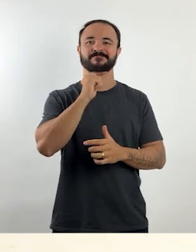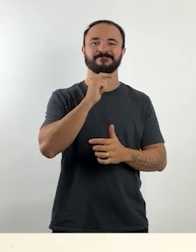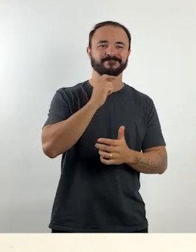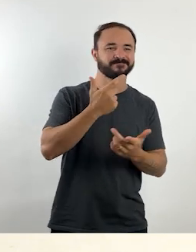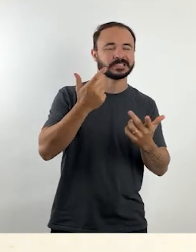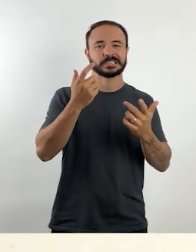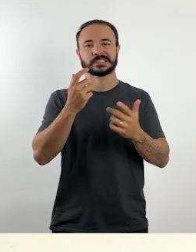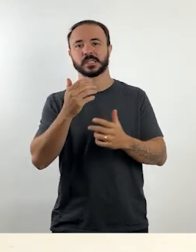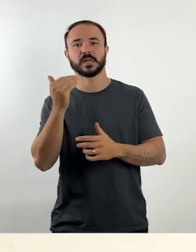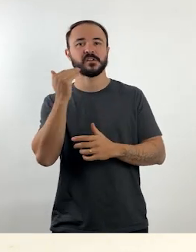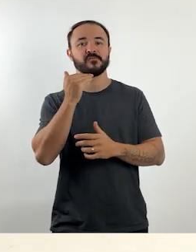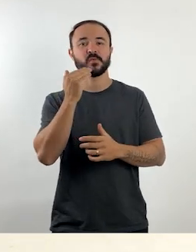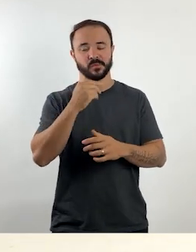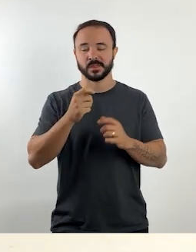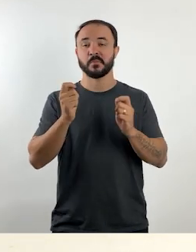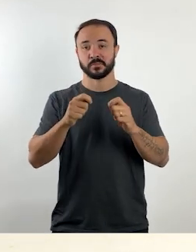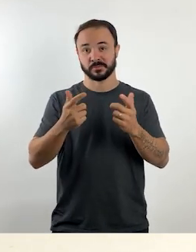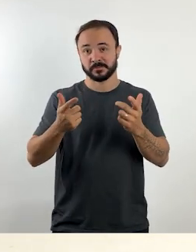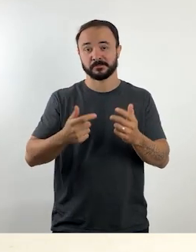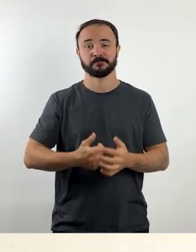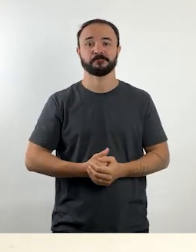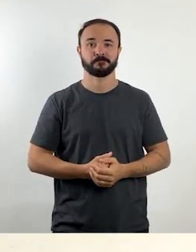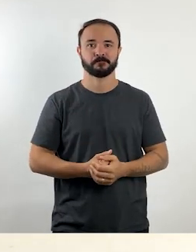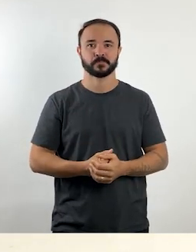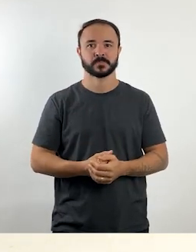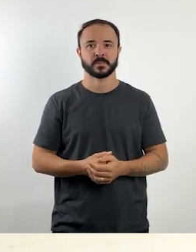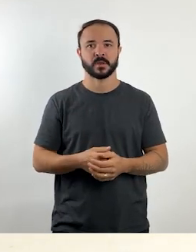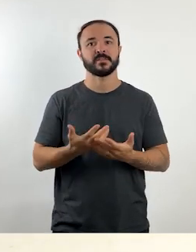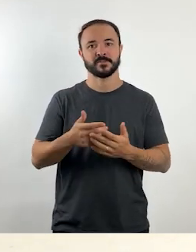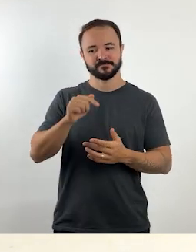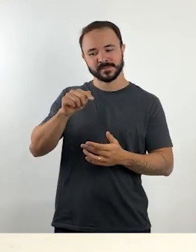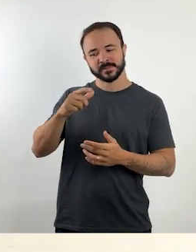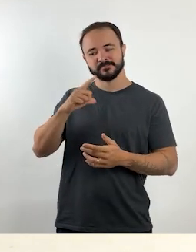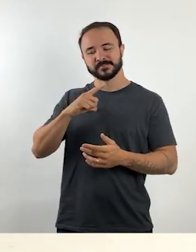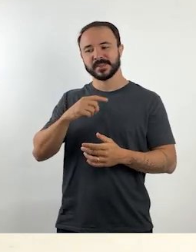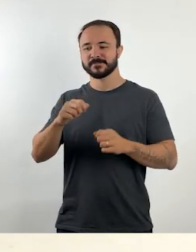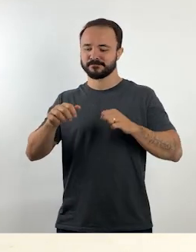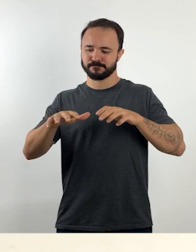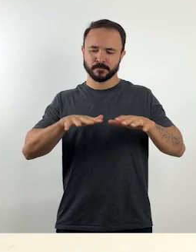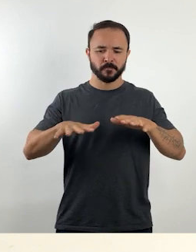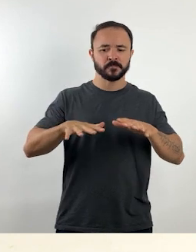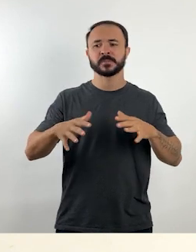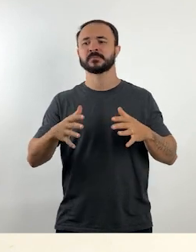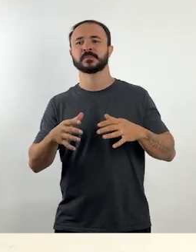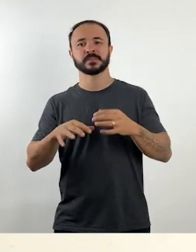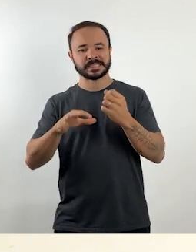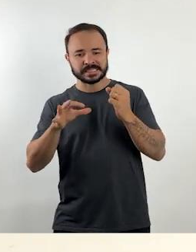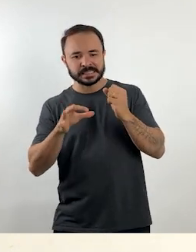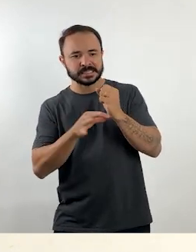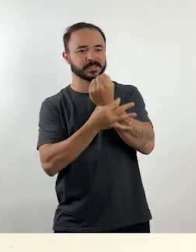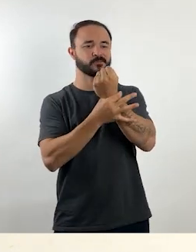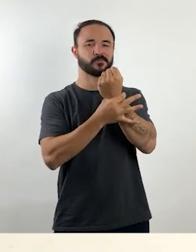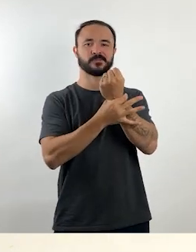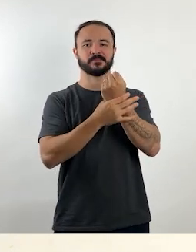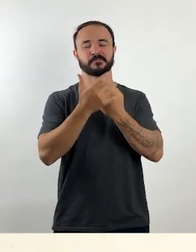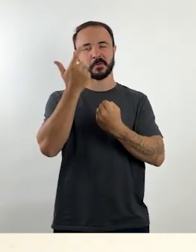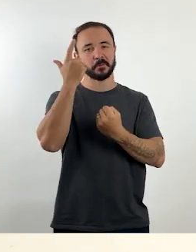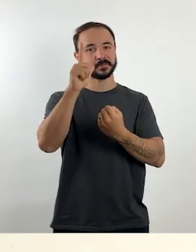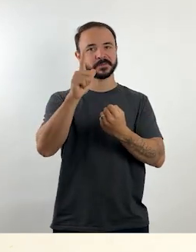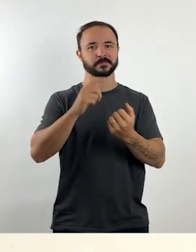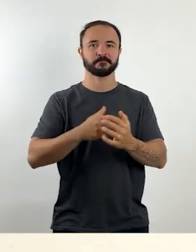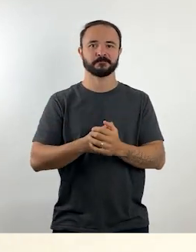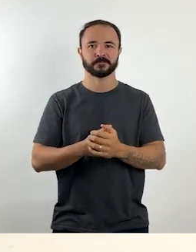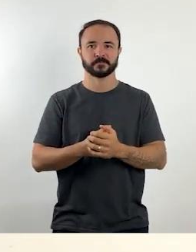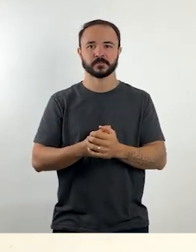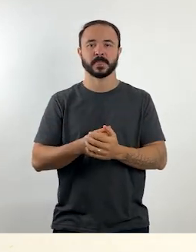funcionar. Tá? E aí do mesmo jeito. Eu tenho a mobilidade aqui da minha peça e ela está fixa ao mesmo tempo.